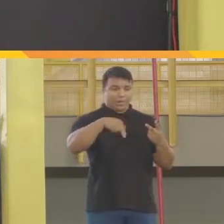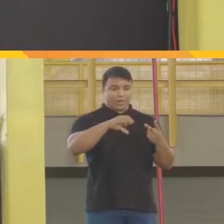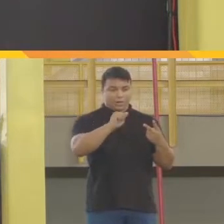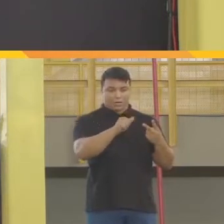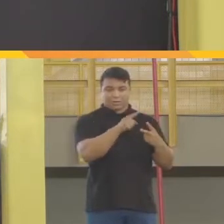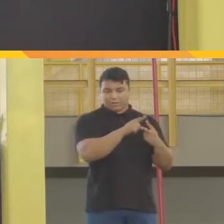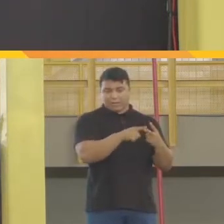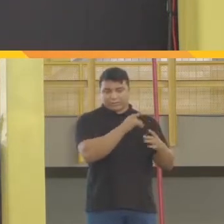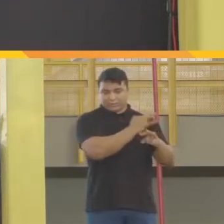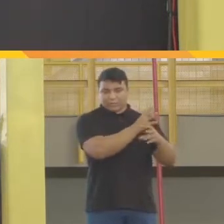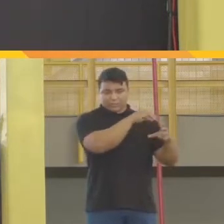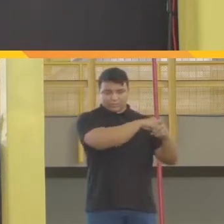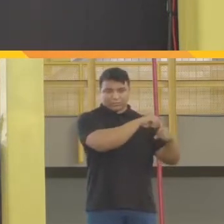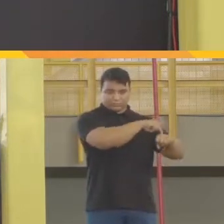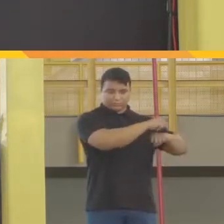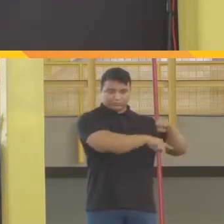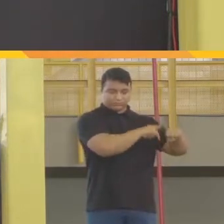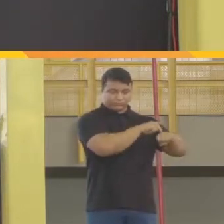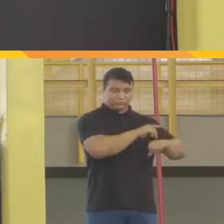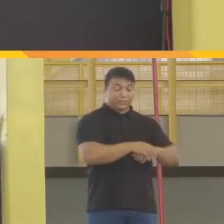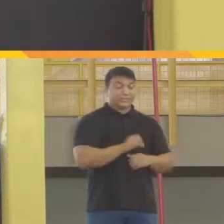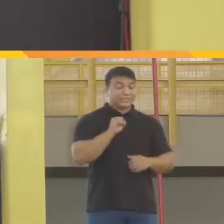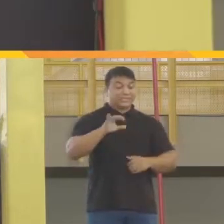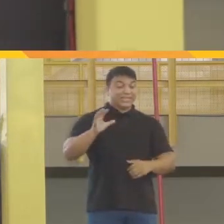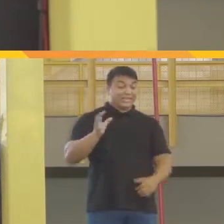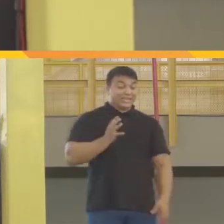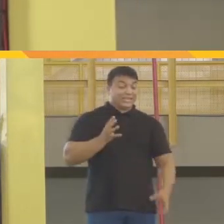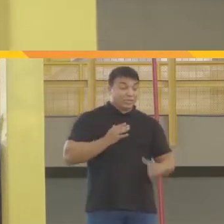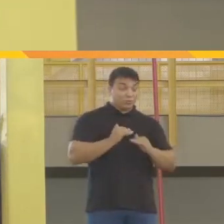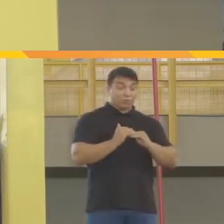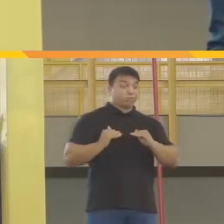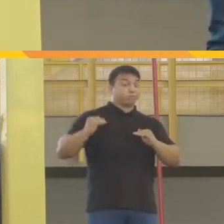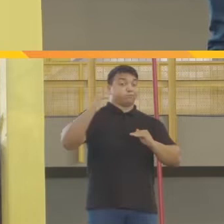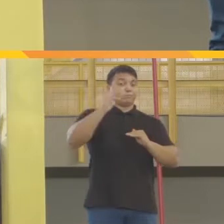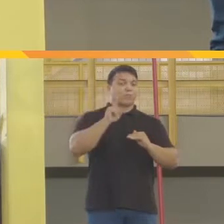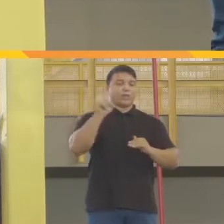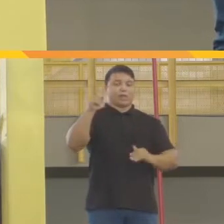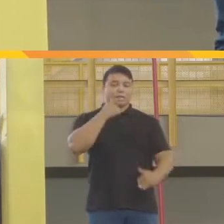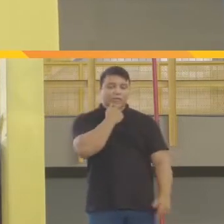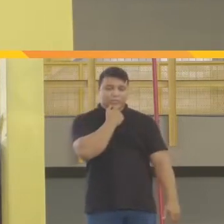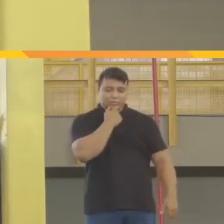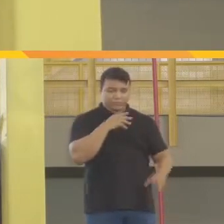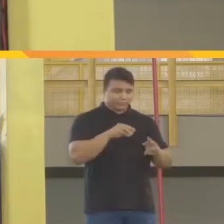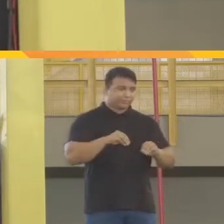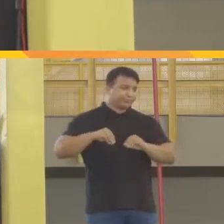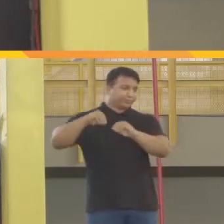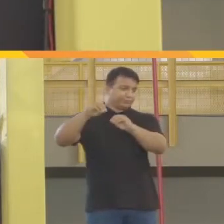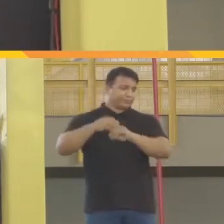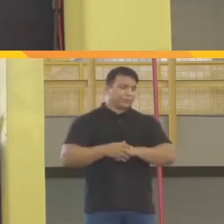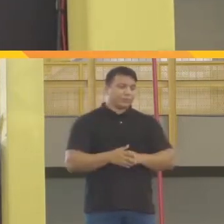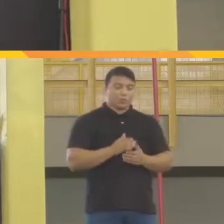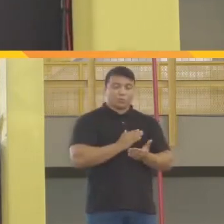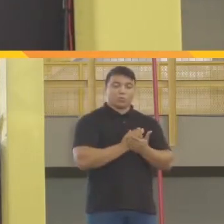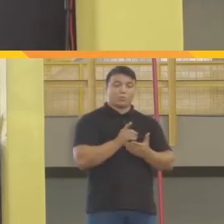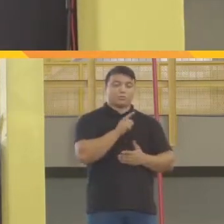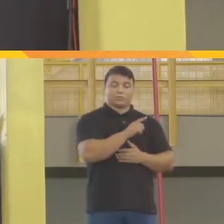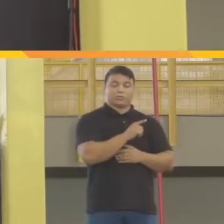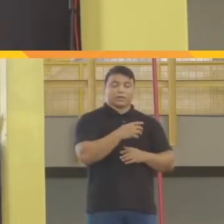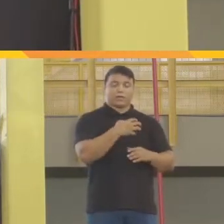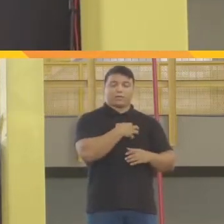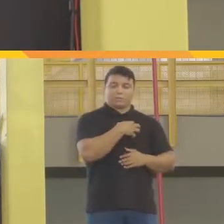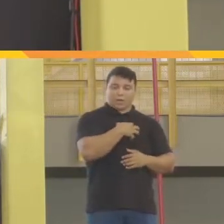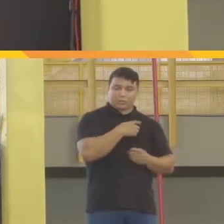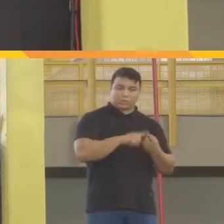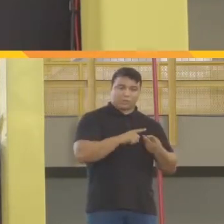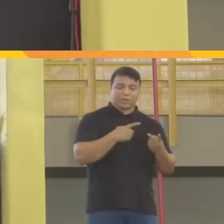Então, as primeiras faculdades vão vir com a corte portuguesa. Estabelecida a faculdade de Medicina, na Bahia e no Rio de Janeiro, e